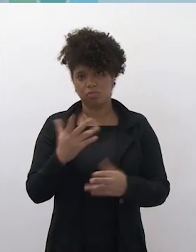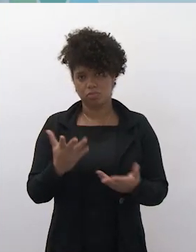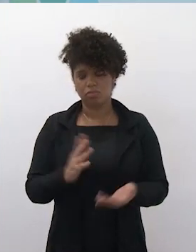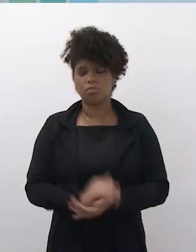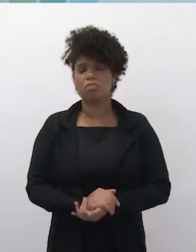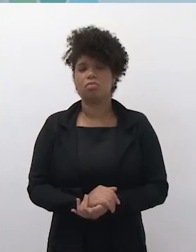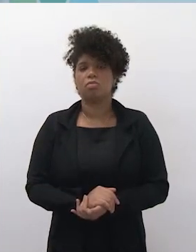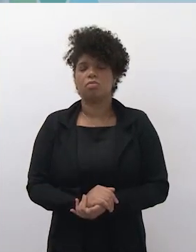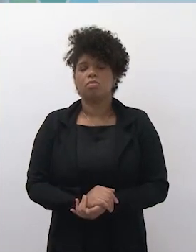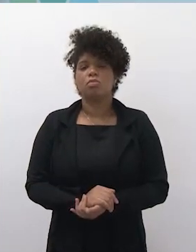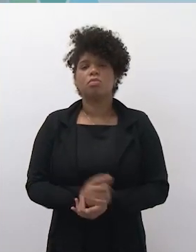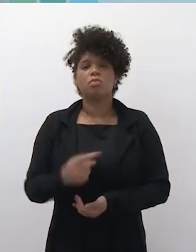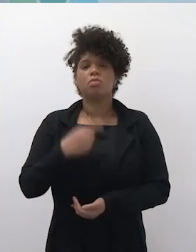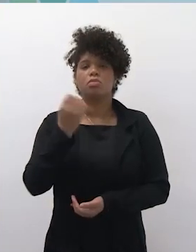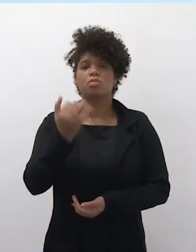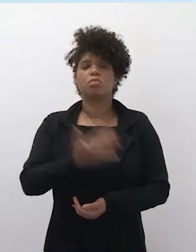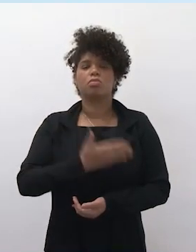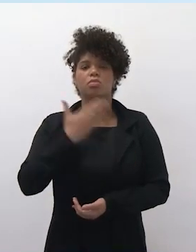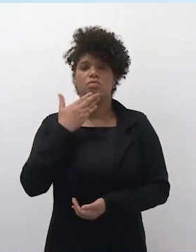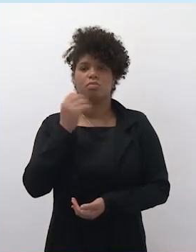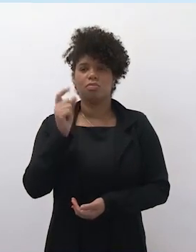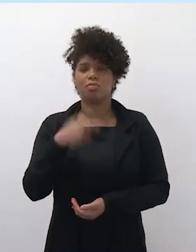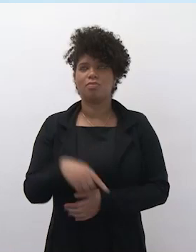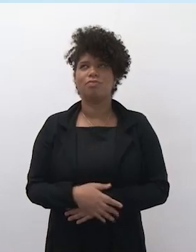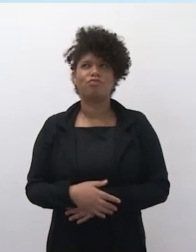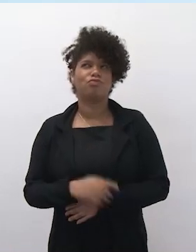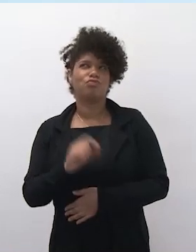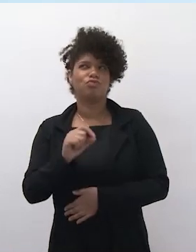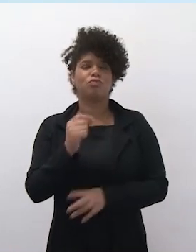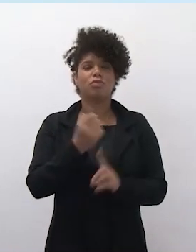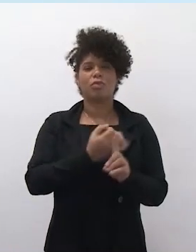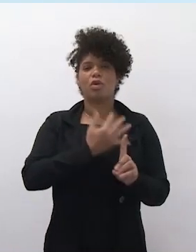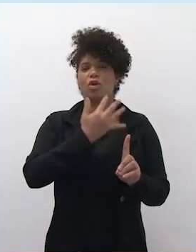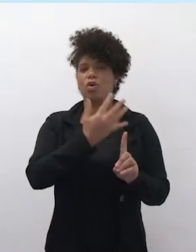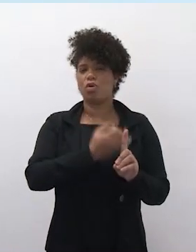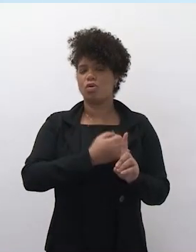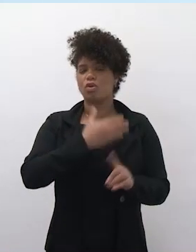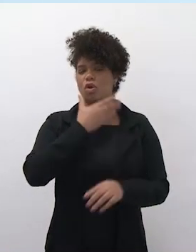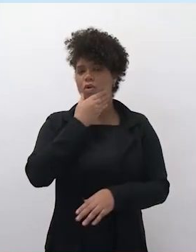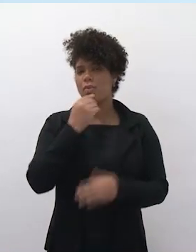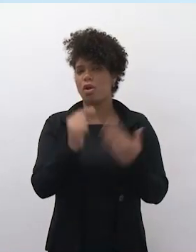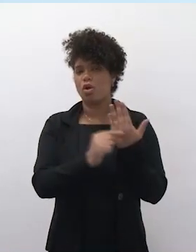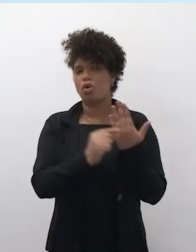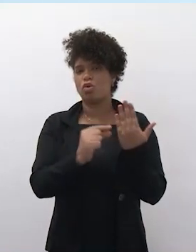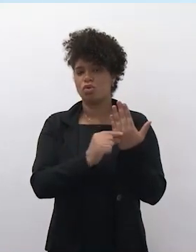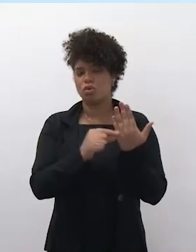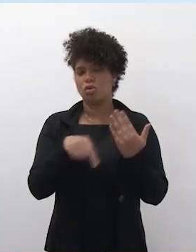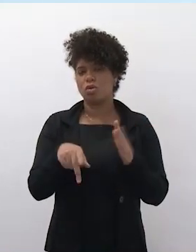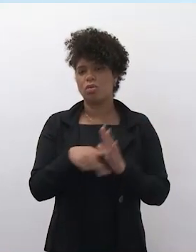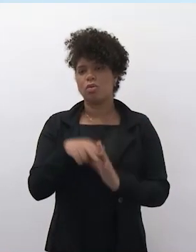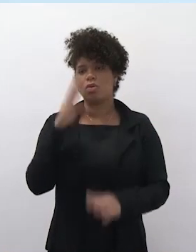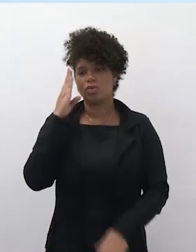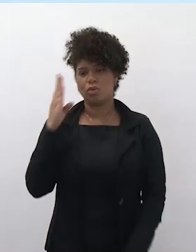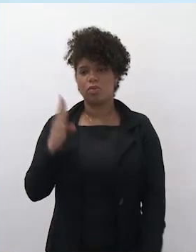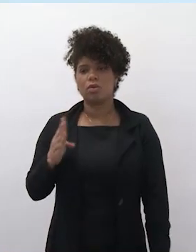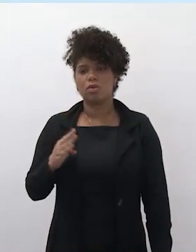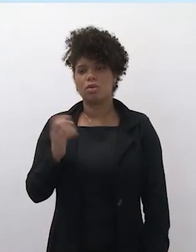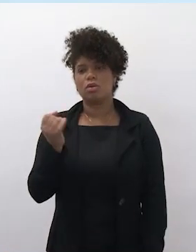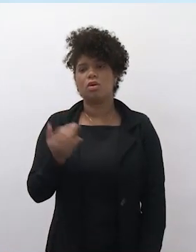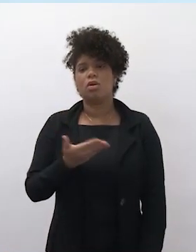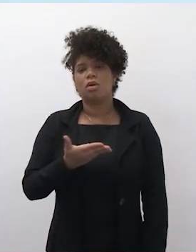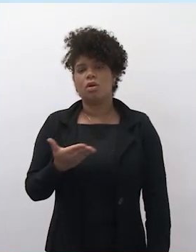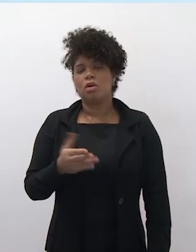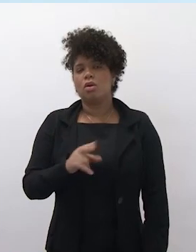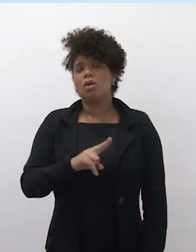para falar disso, então eu vou me inspirar, né, num grande autor brasileiro, já vou falar dele um pouco mais, ele